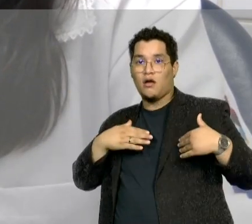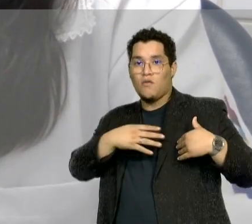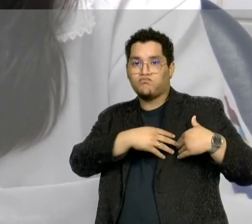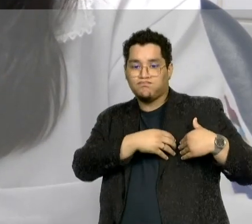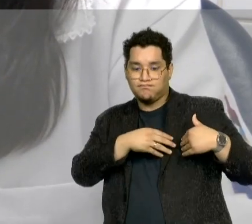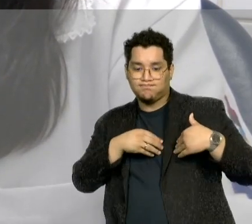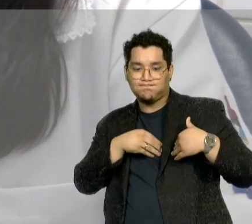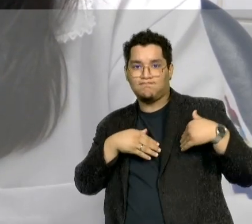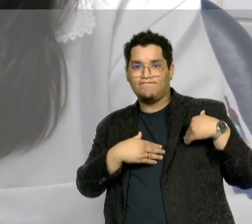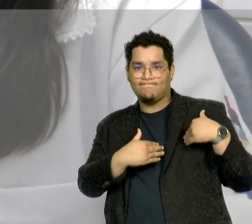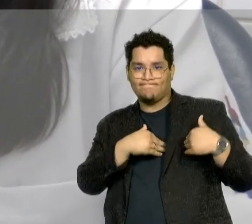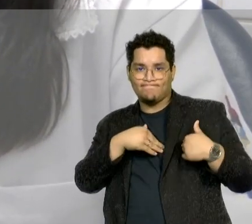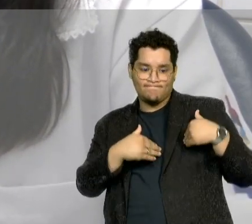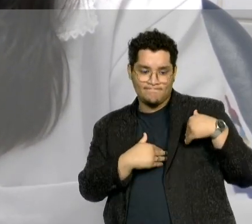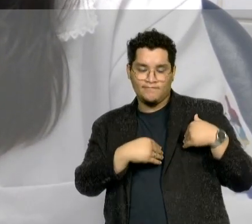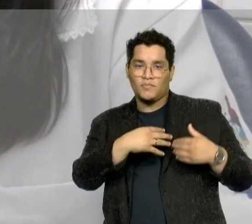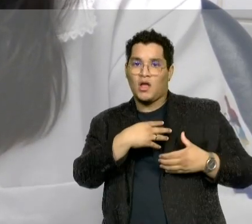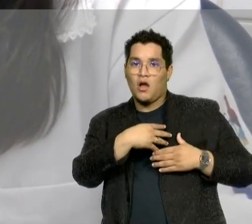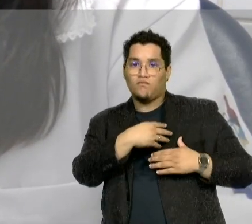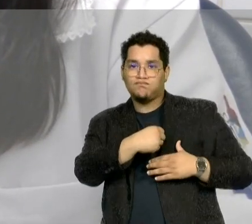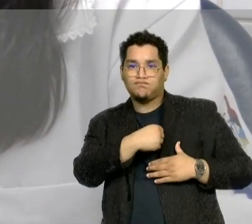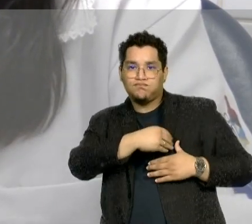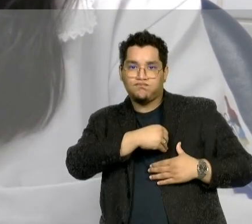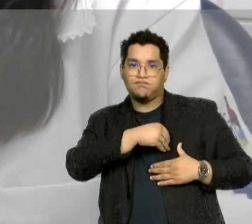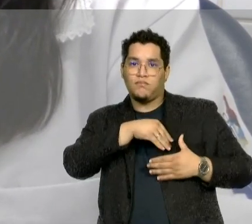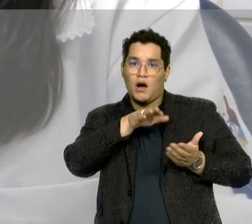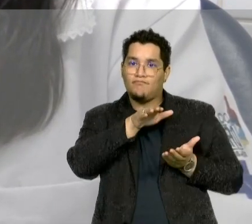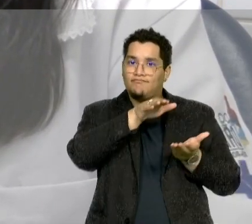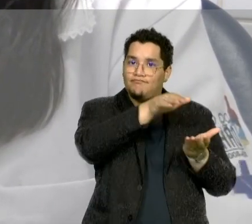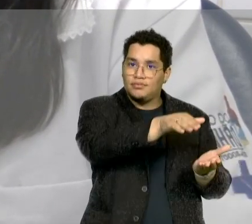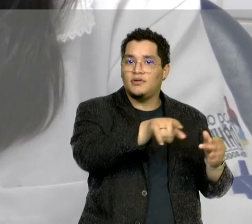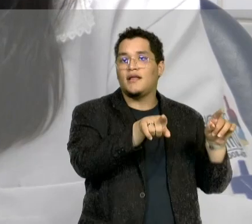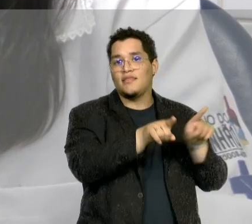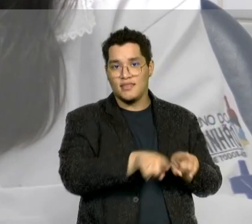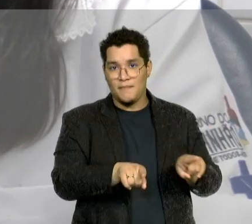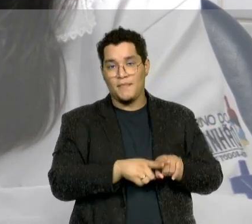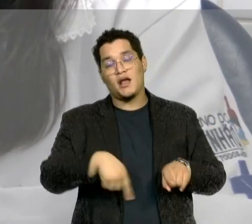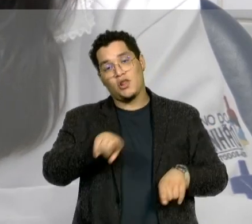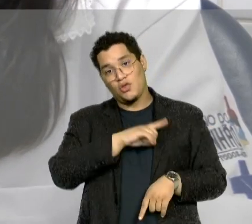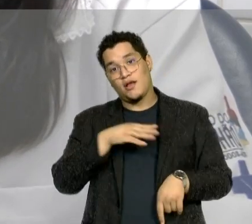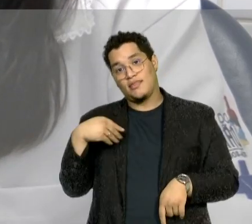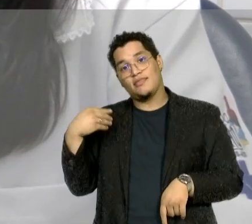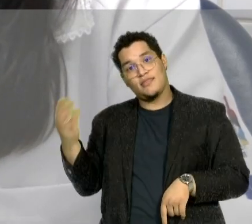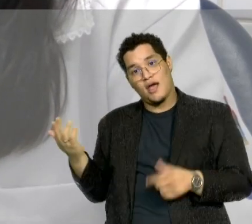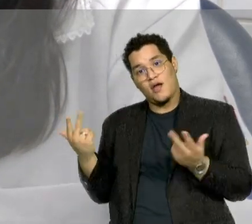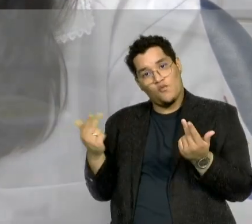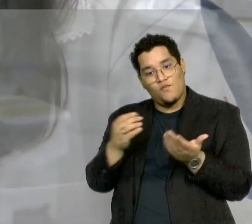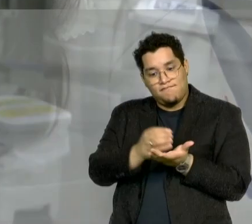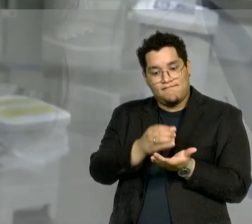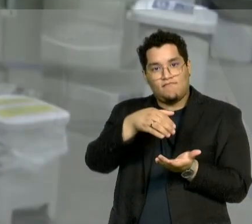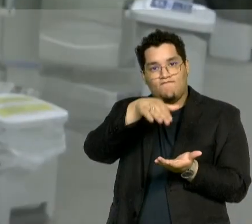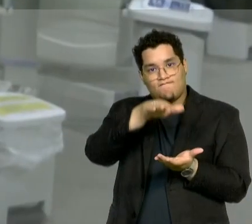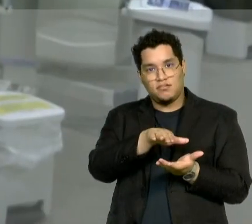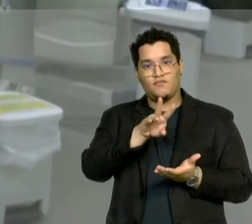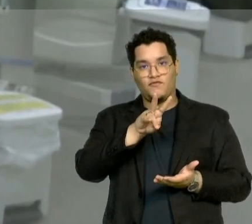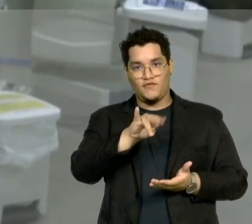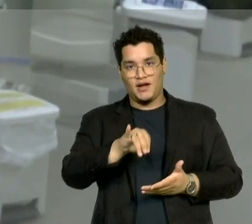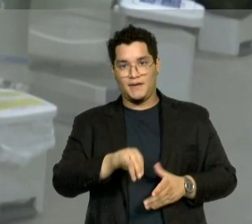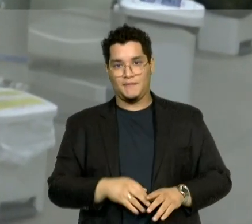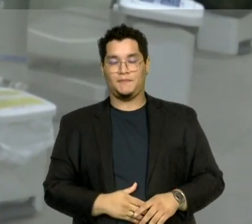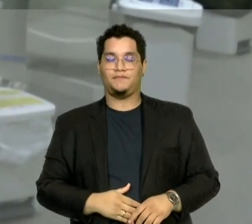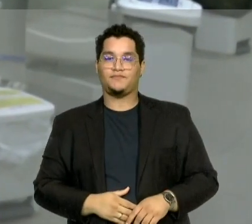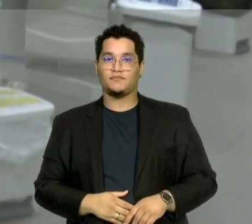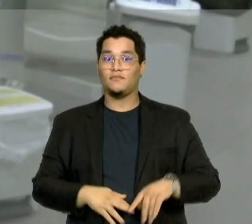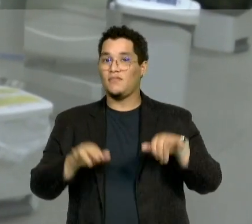como armazenar esse leite e já levamos os frasquinhos esterilizados para ela ir armazenando o leite. Enquanto a campanha